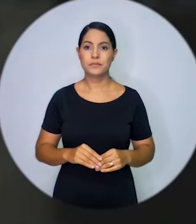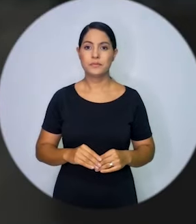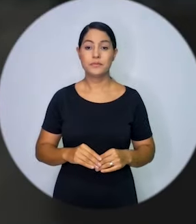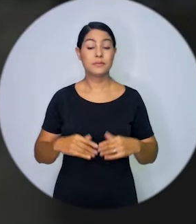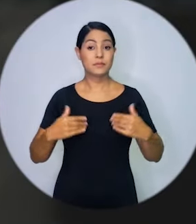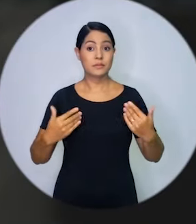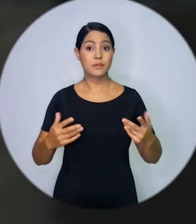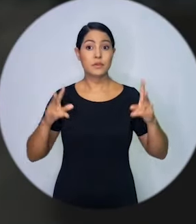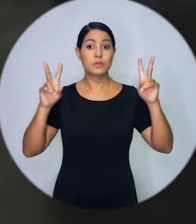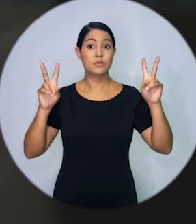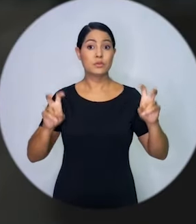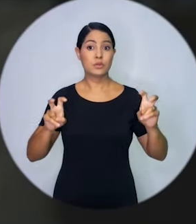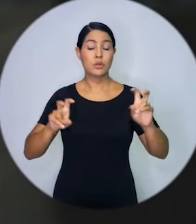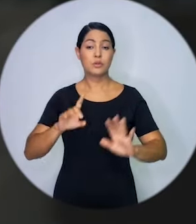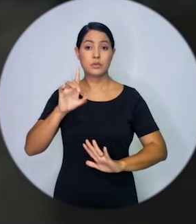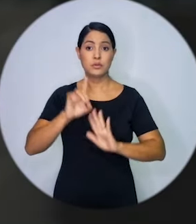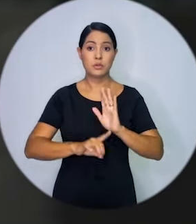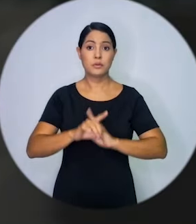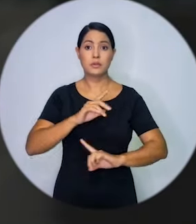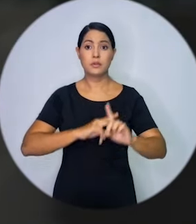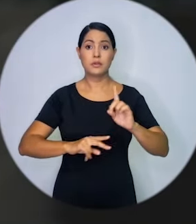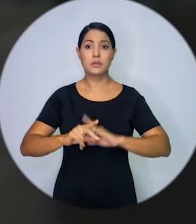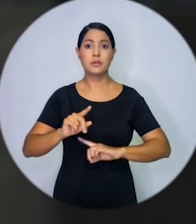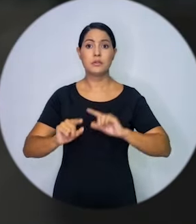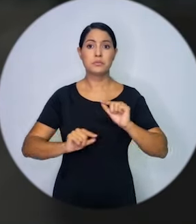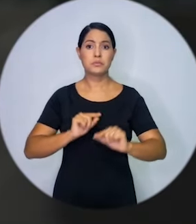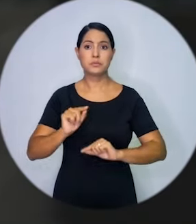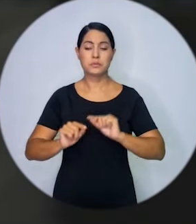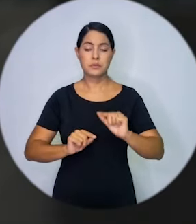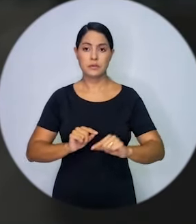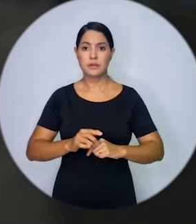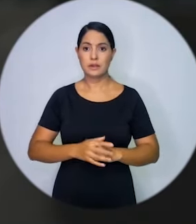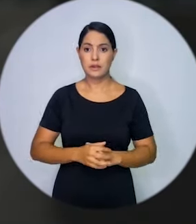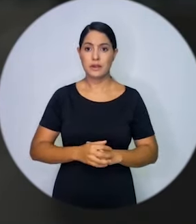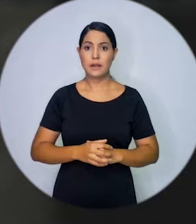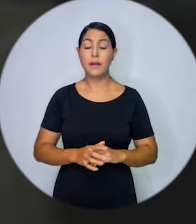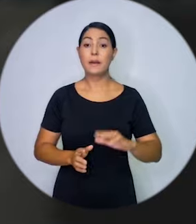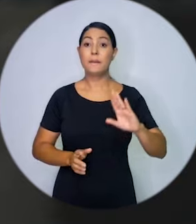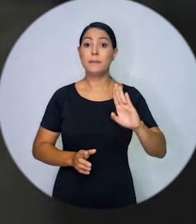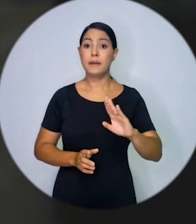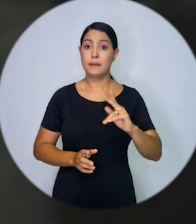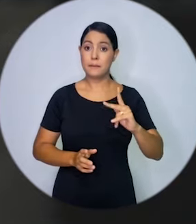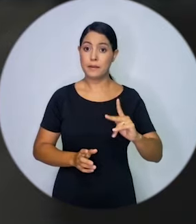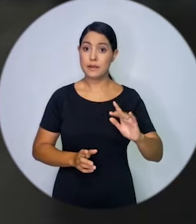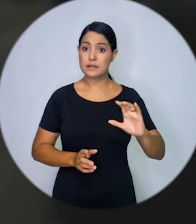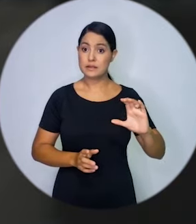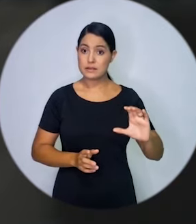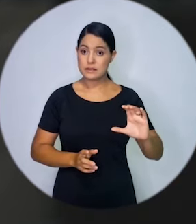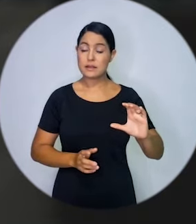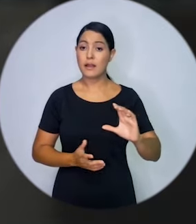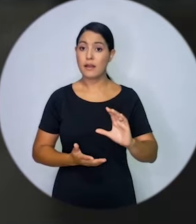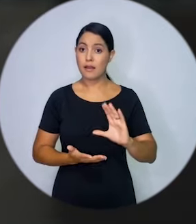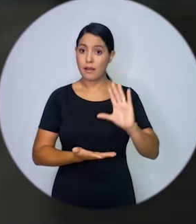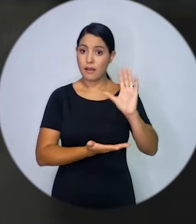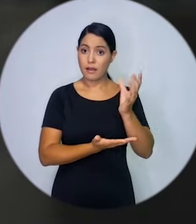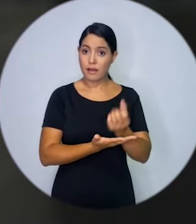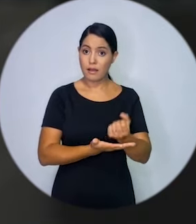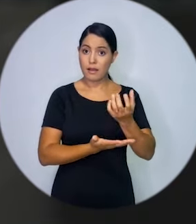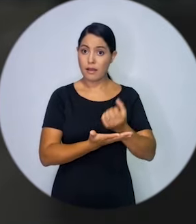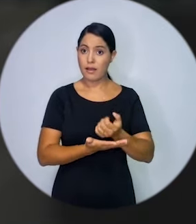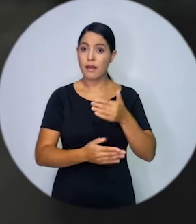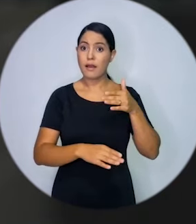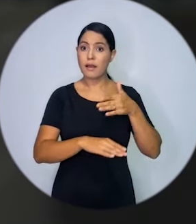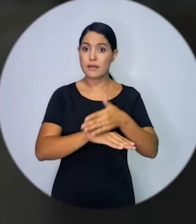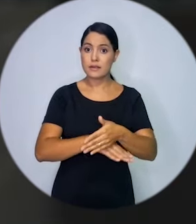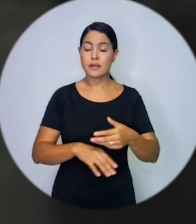universo dinâmico do direito previdenciário, são resolvidas questões importantes, como o acesso ao benefício de prestação continuada, a